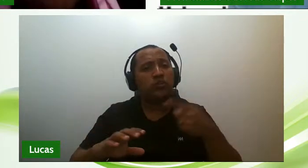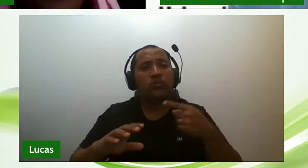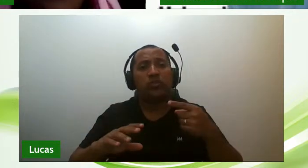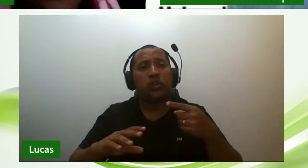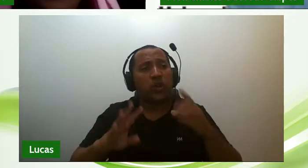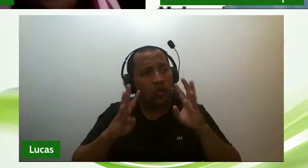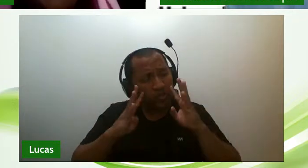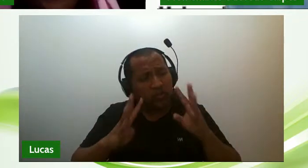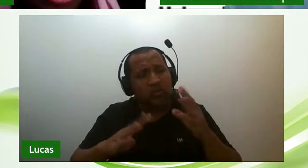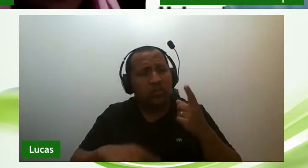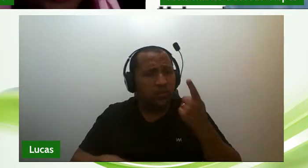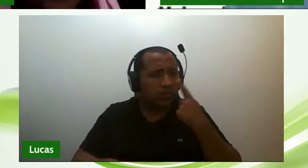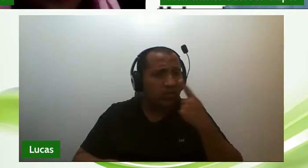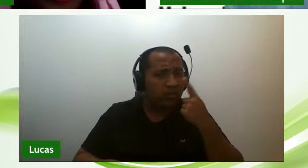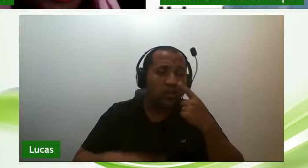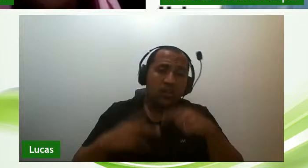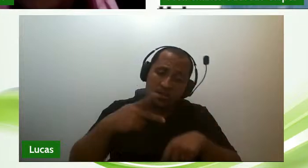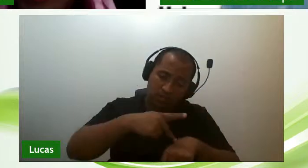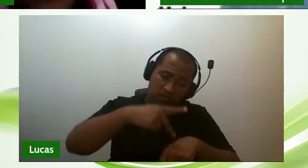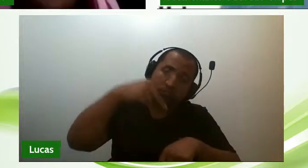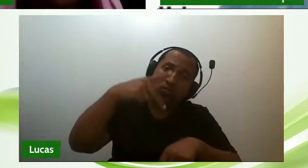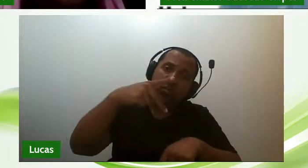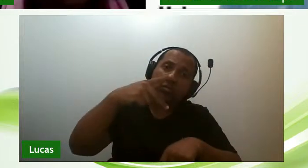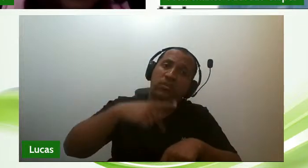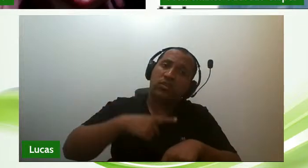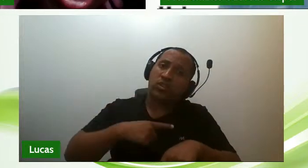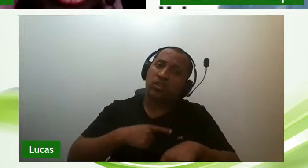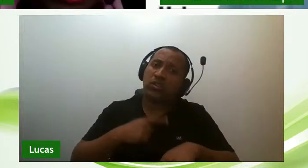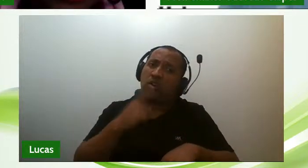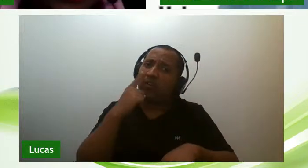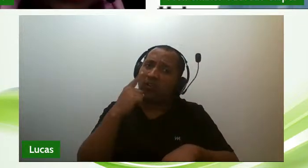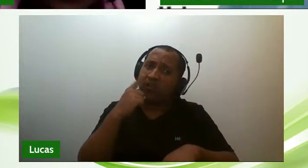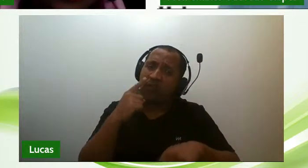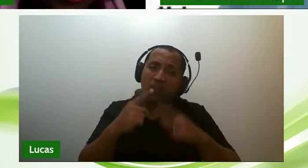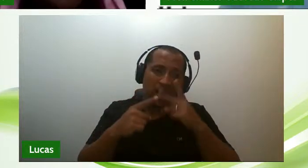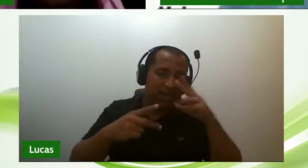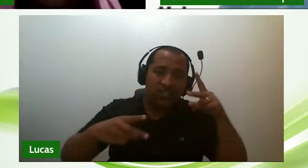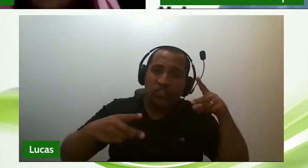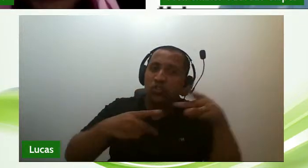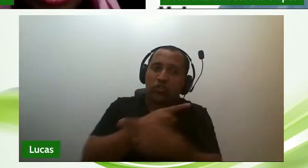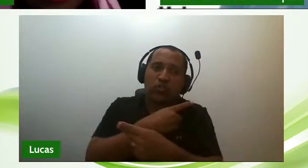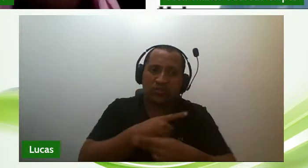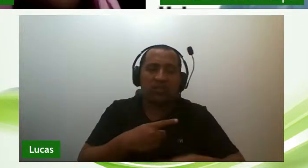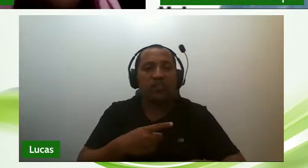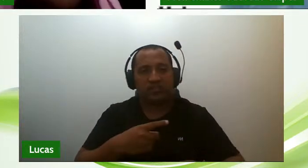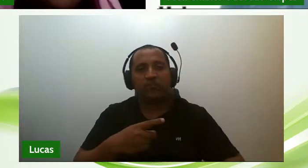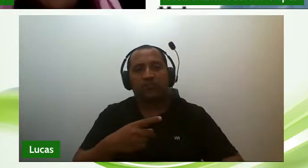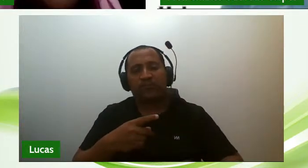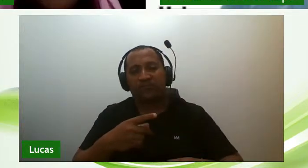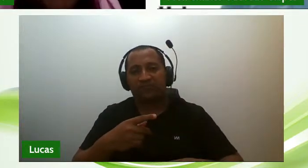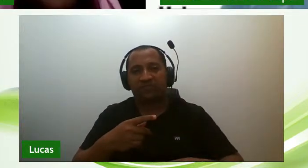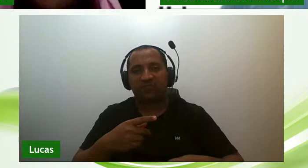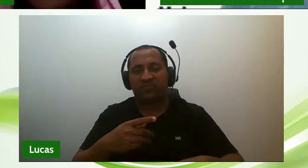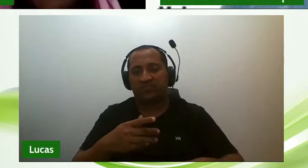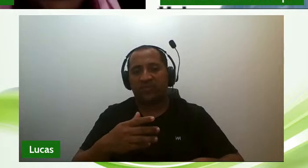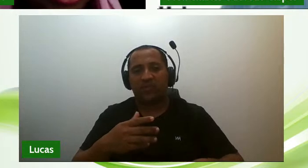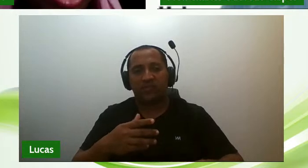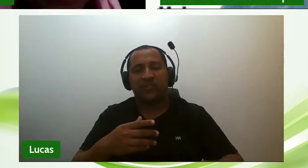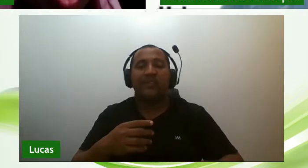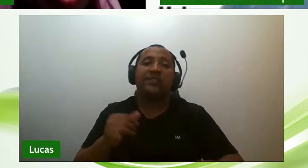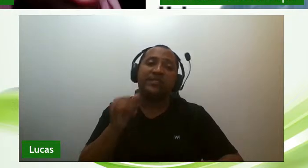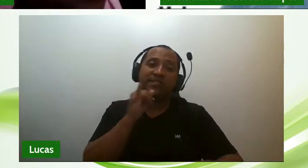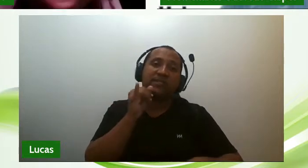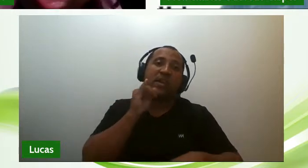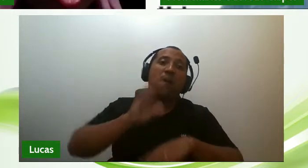e avança nas pós-graduações, a gente vai observando o efeito tesoura. E quando a gente observa, por exemplo, quem ganha